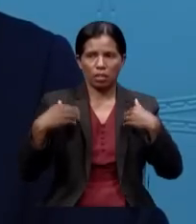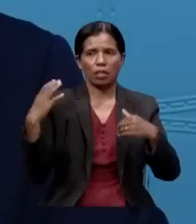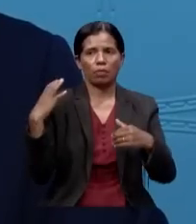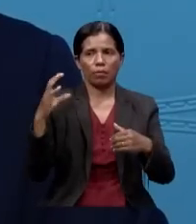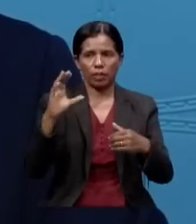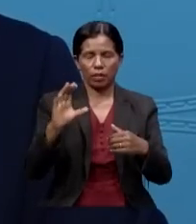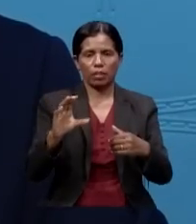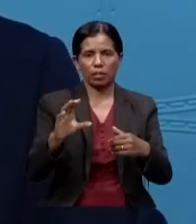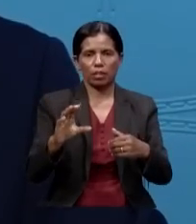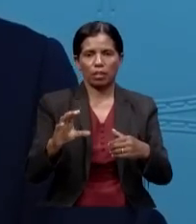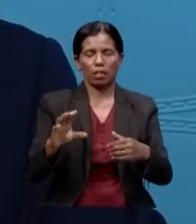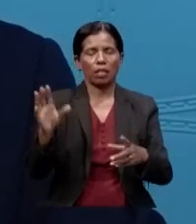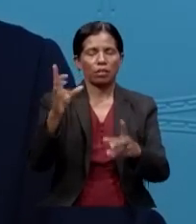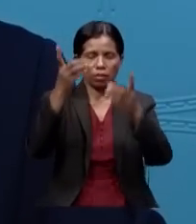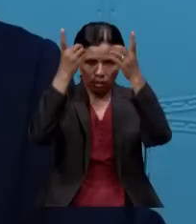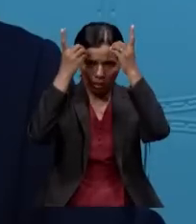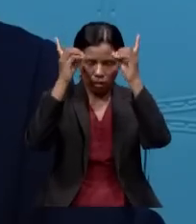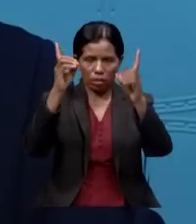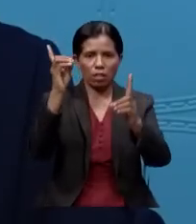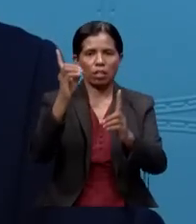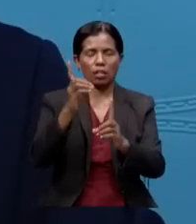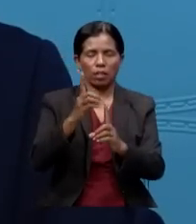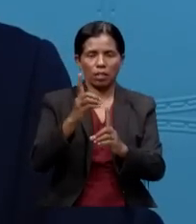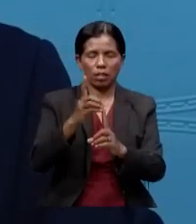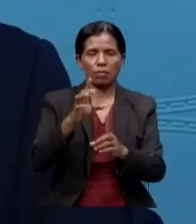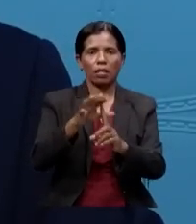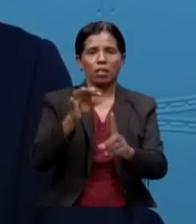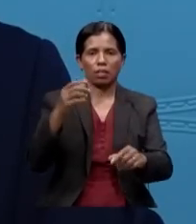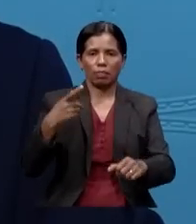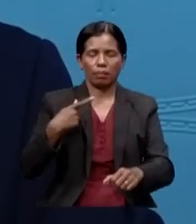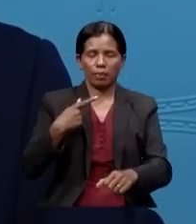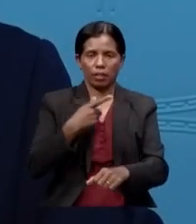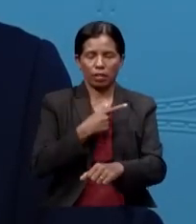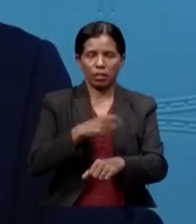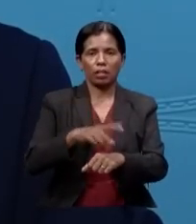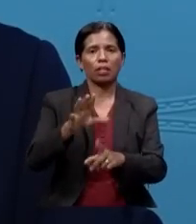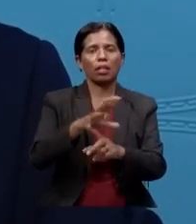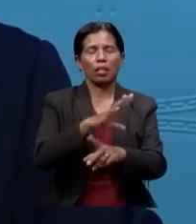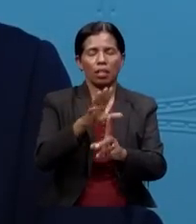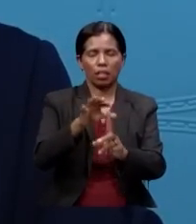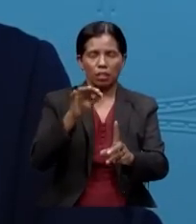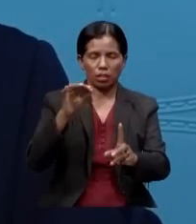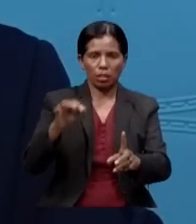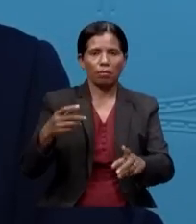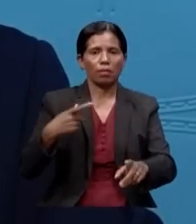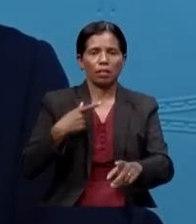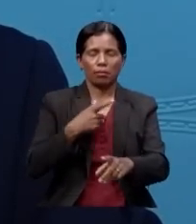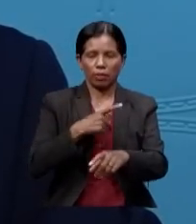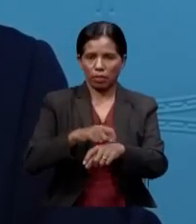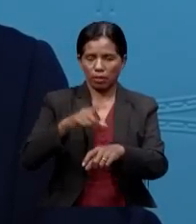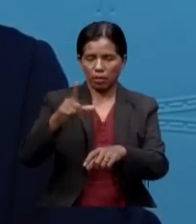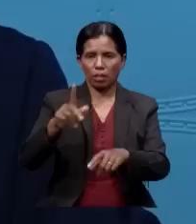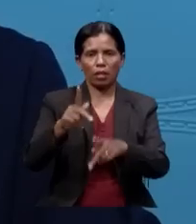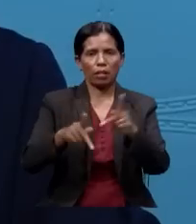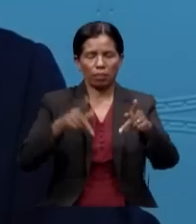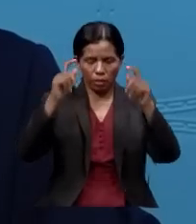competência a tomar loron ba eleição presidencial no eleição parlamentar. Povo Timor-Leste toma